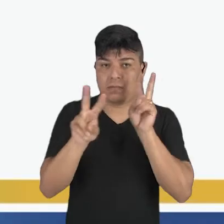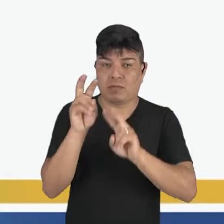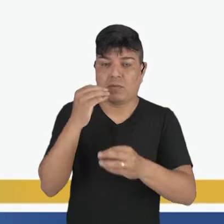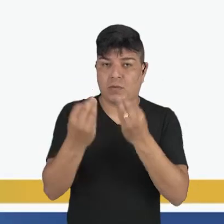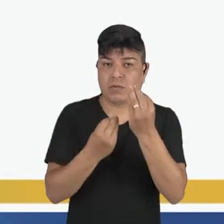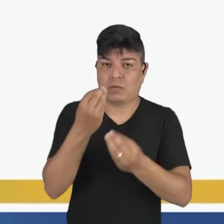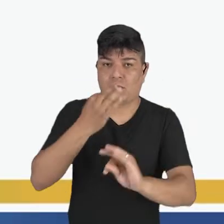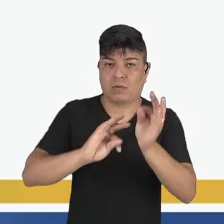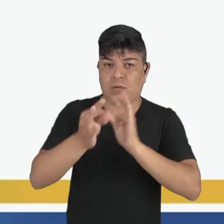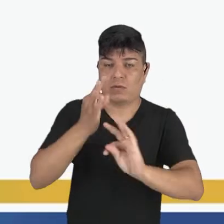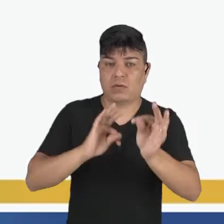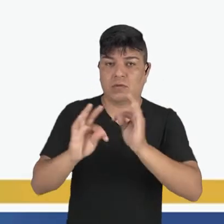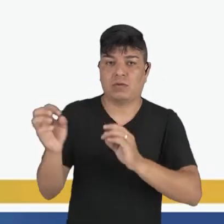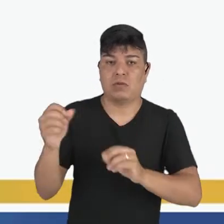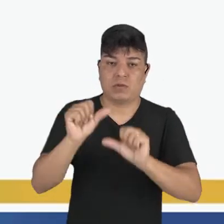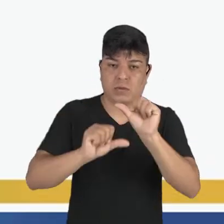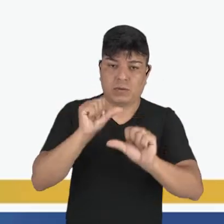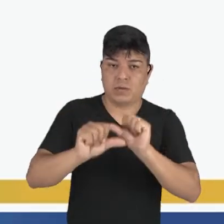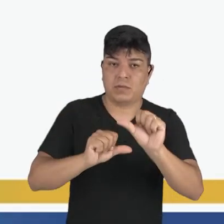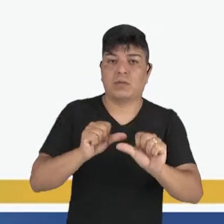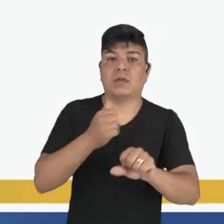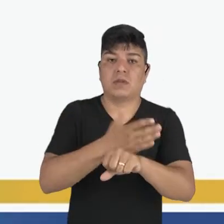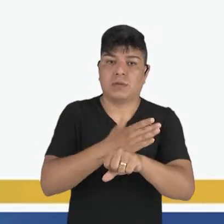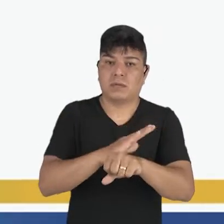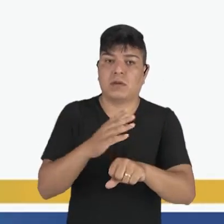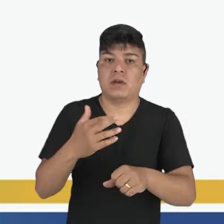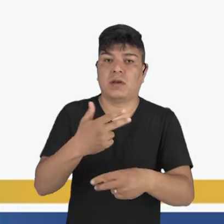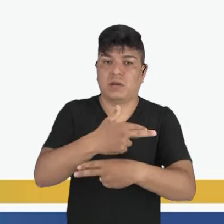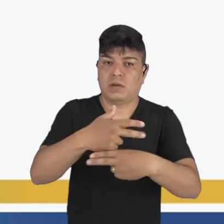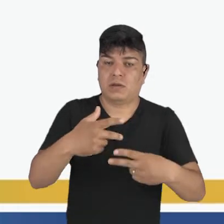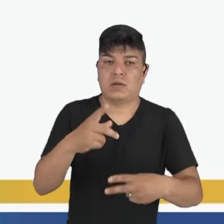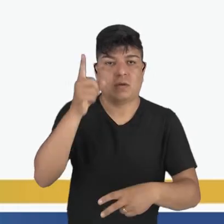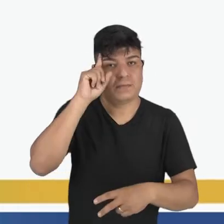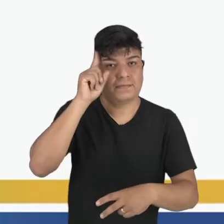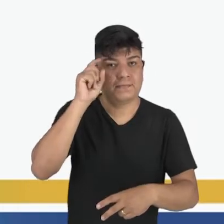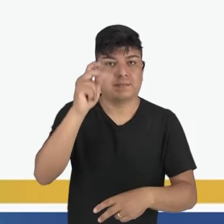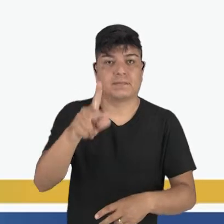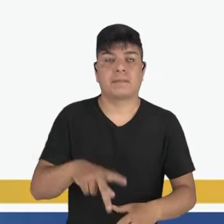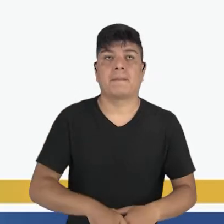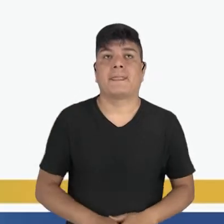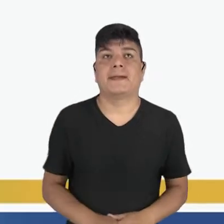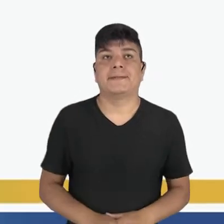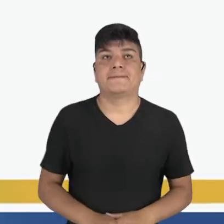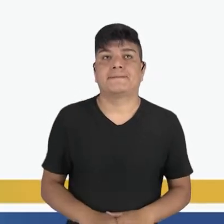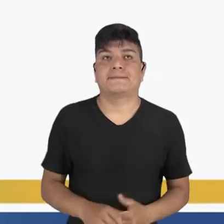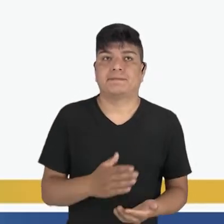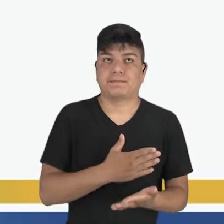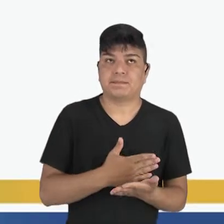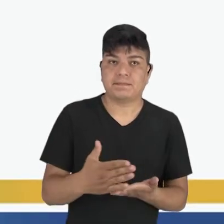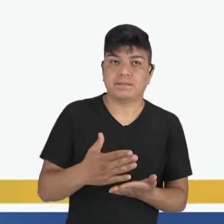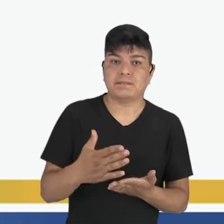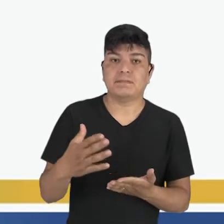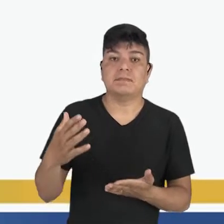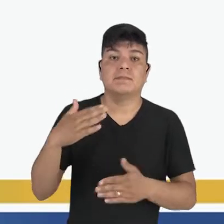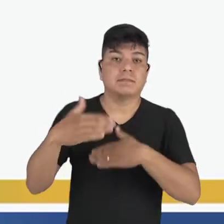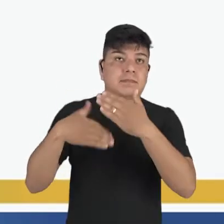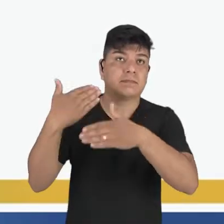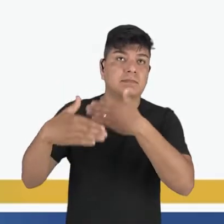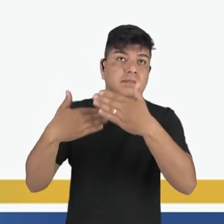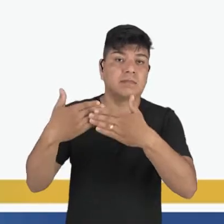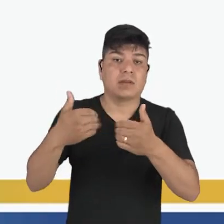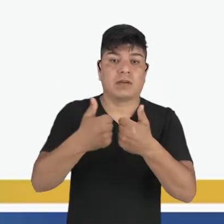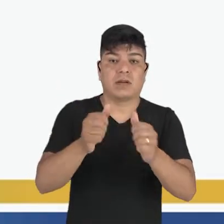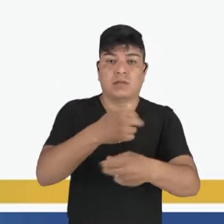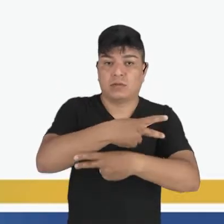a tecnologia tem mudado a dinâmica dessas áreas do nosso cotidiano, tá bom? Começando pelos avanços tecnológicos